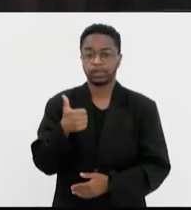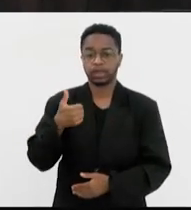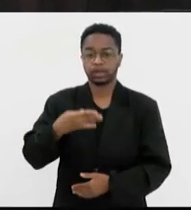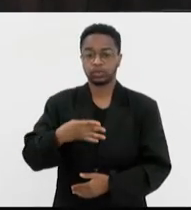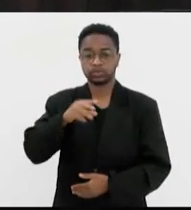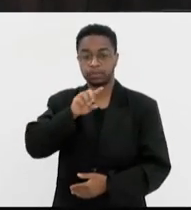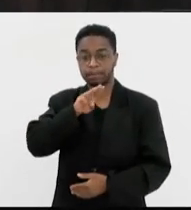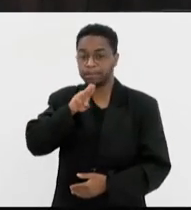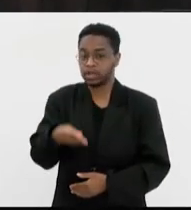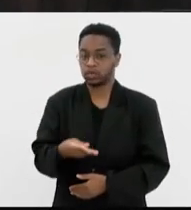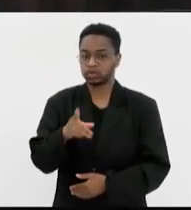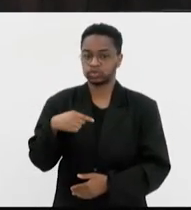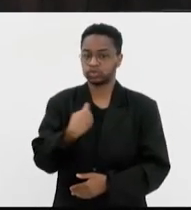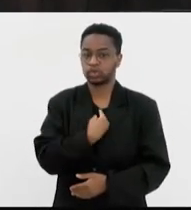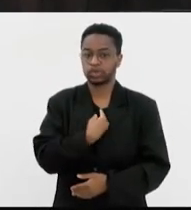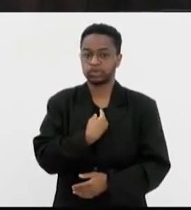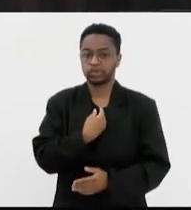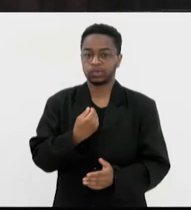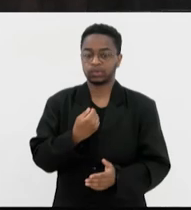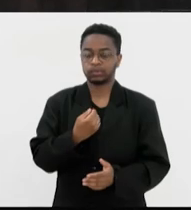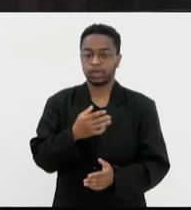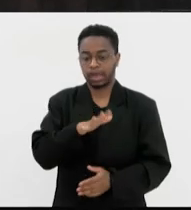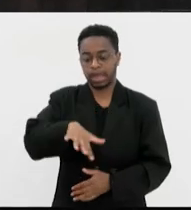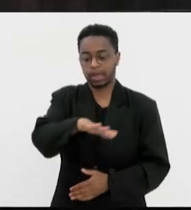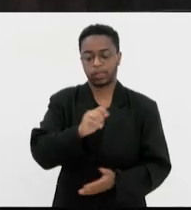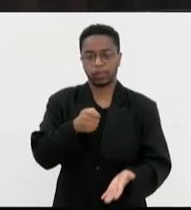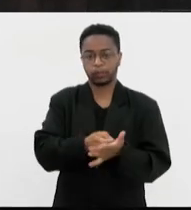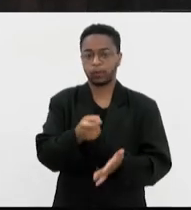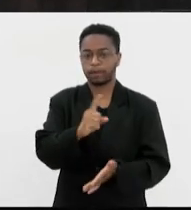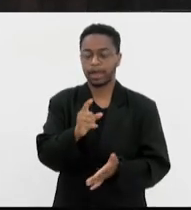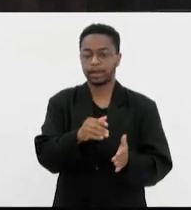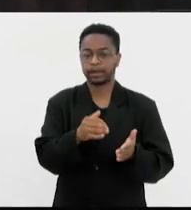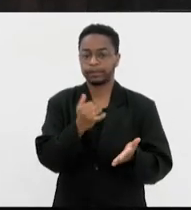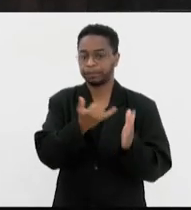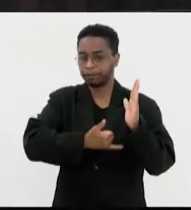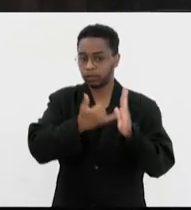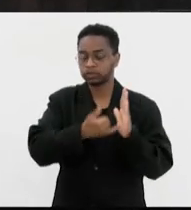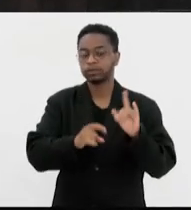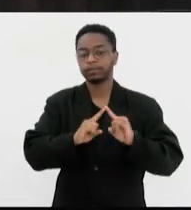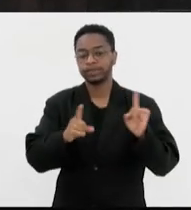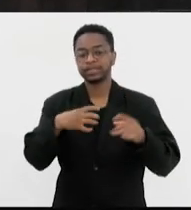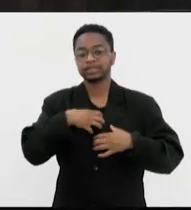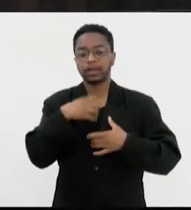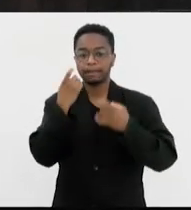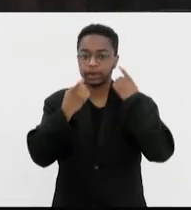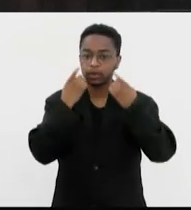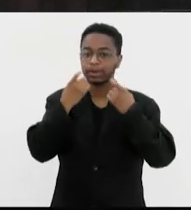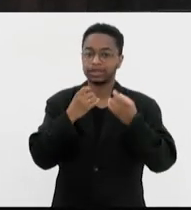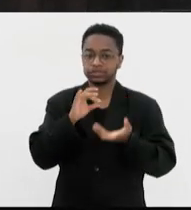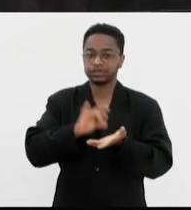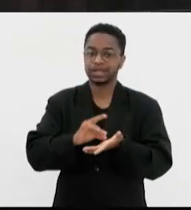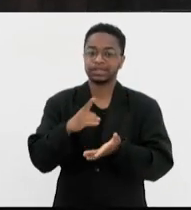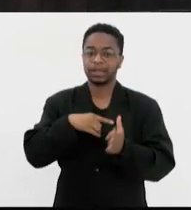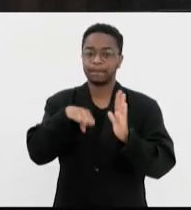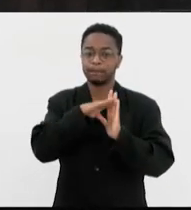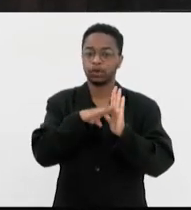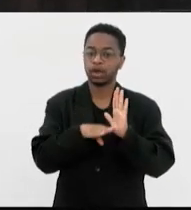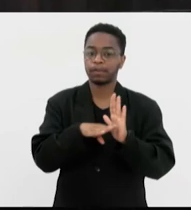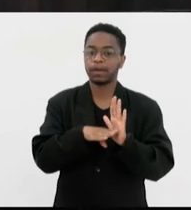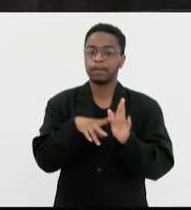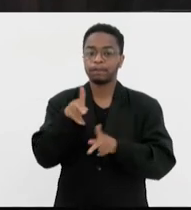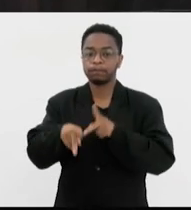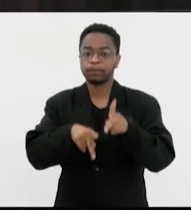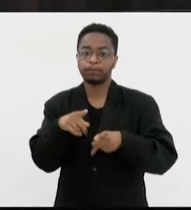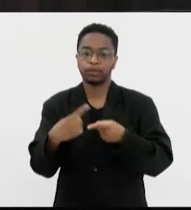renúncia, mas me preocupa, deputada Élica, a ausência de programas de fato de popularização. Hoje,